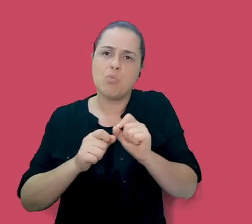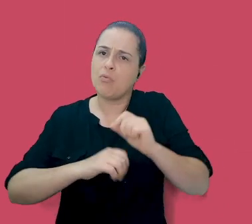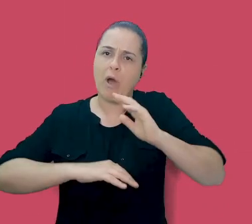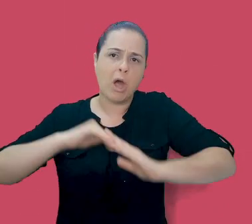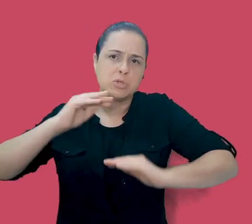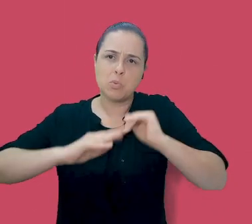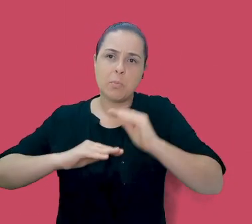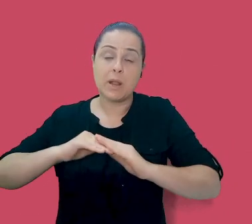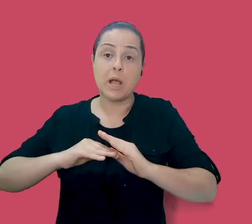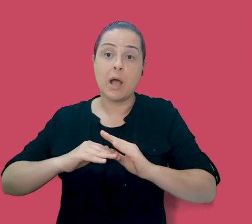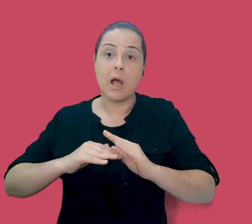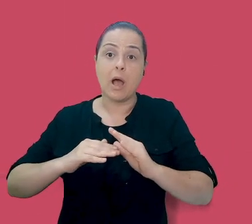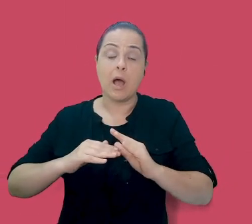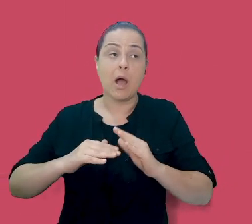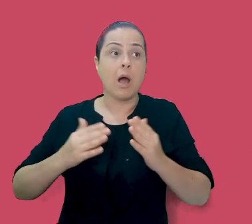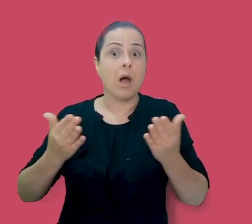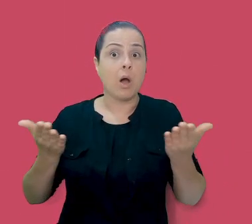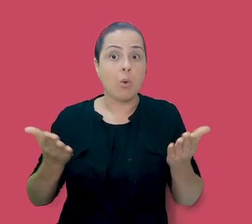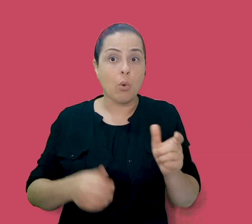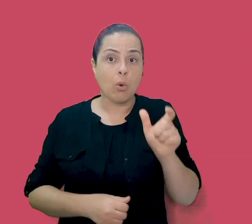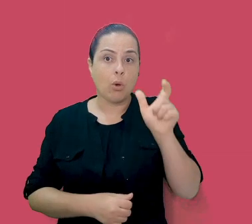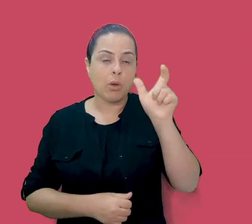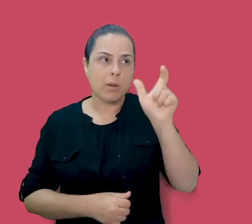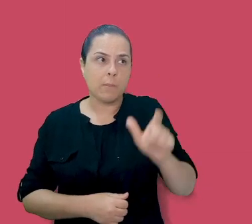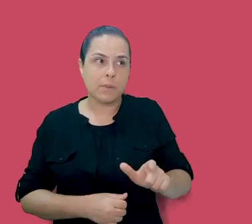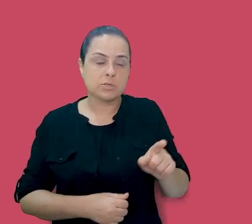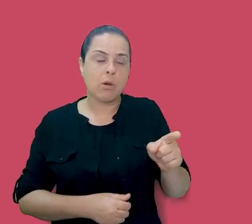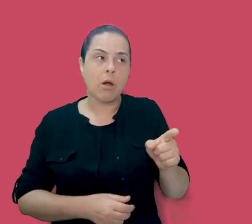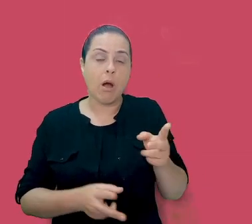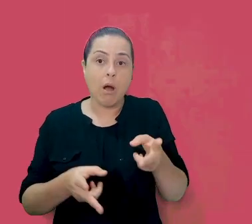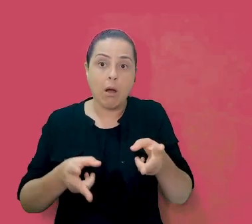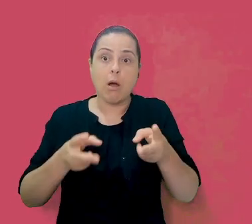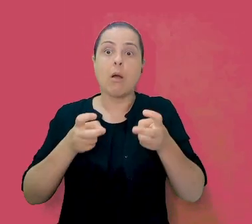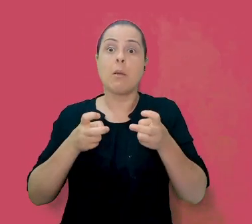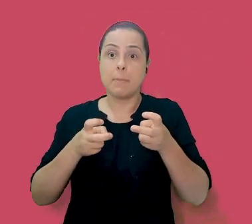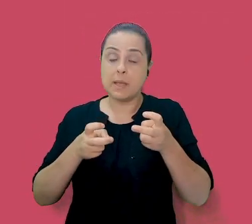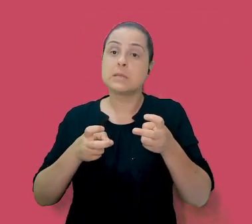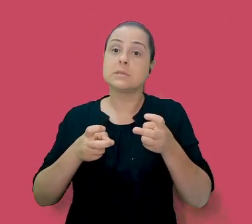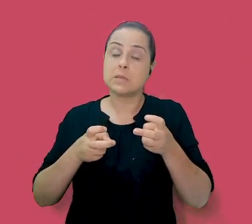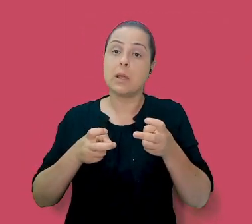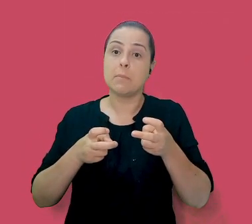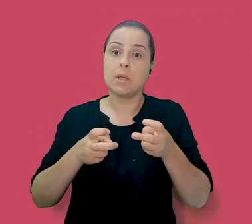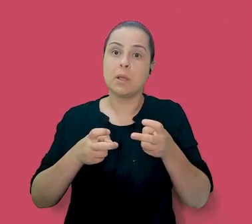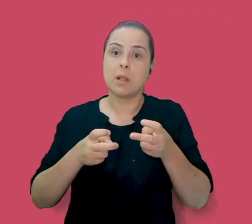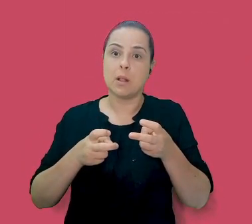de repente, aparece com uma capacidade de fazer essas